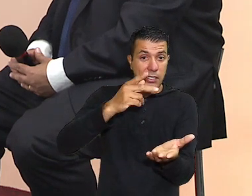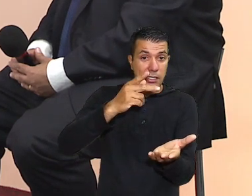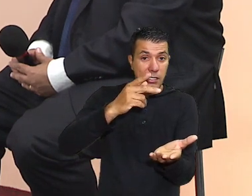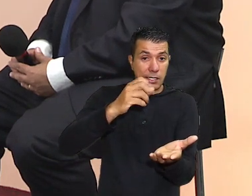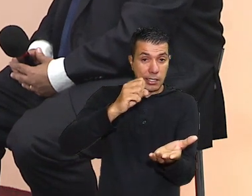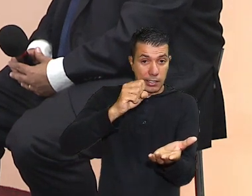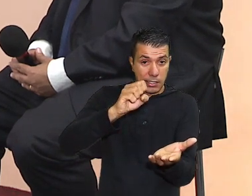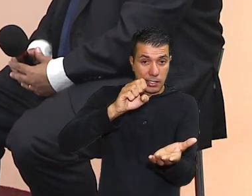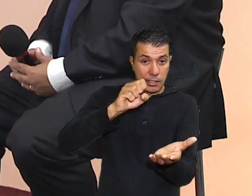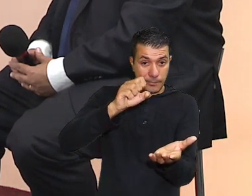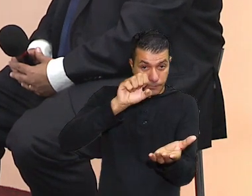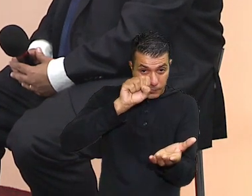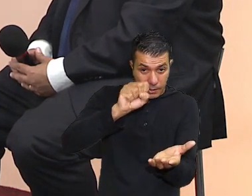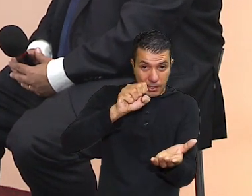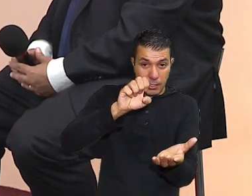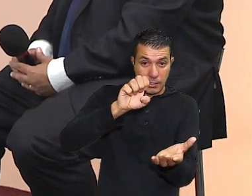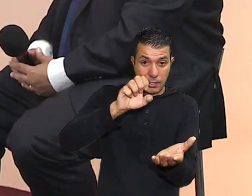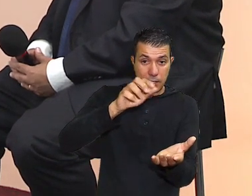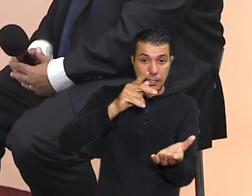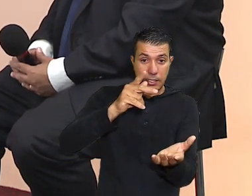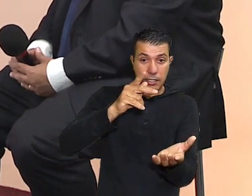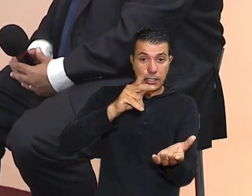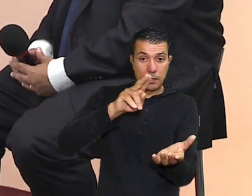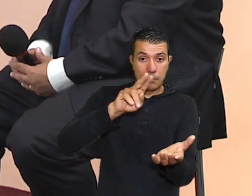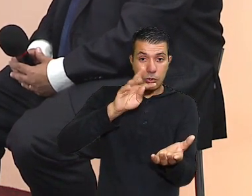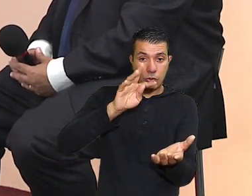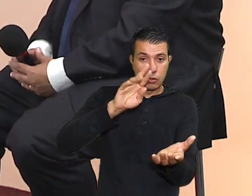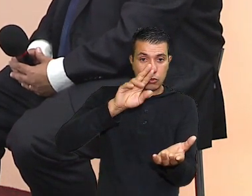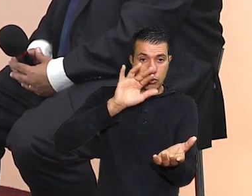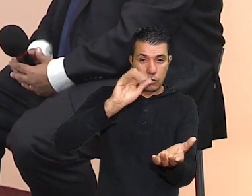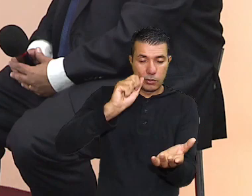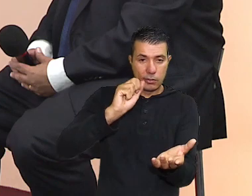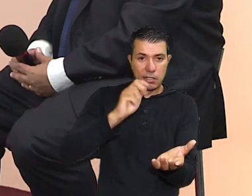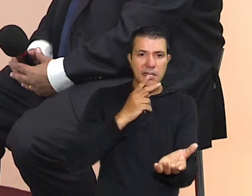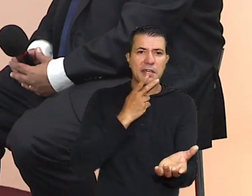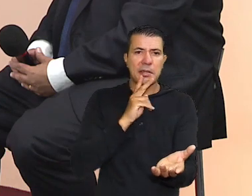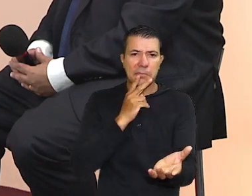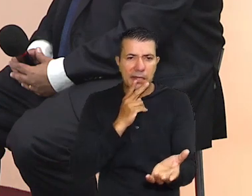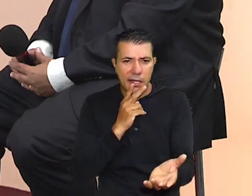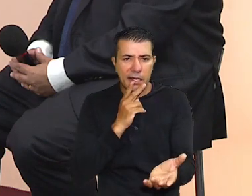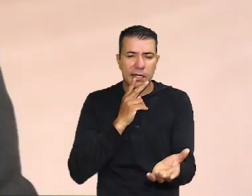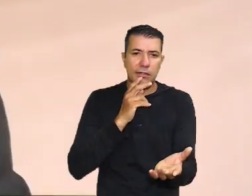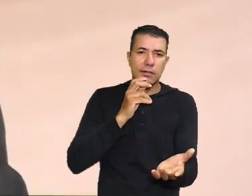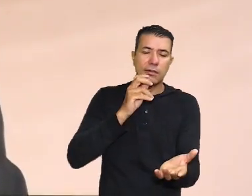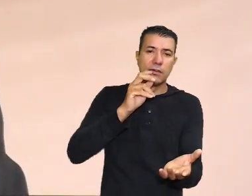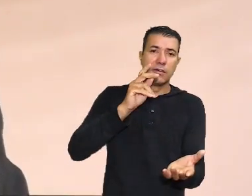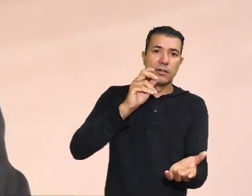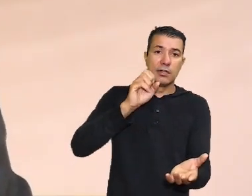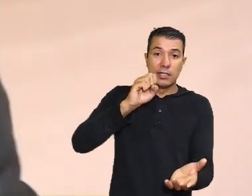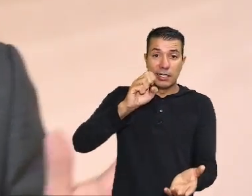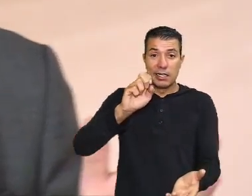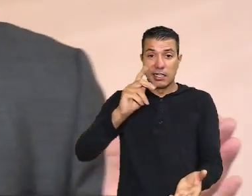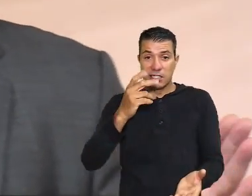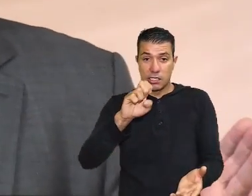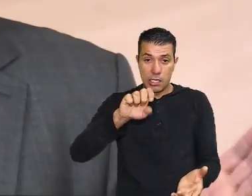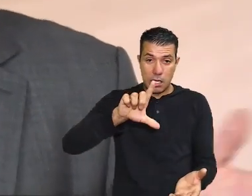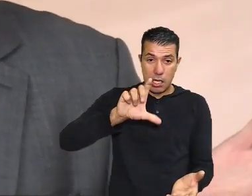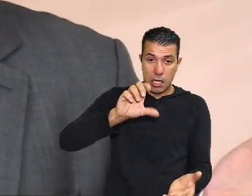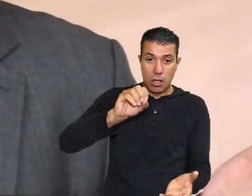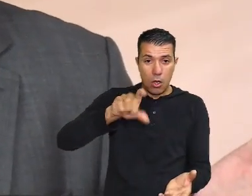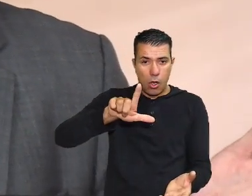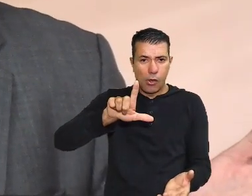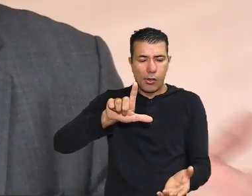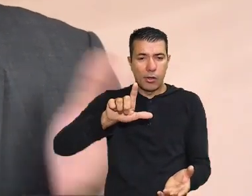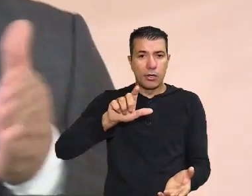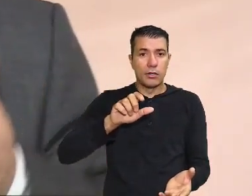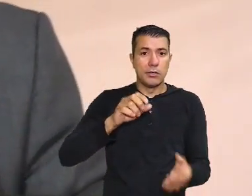originais bíblicos lá, Sheol, lá no hebraico, e Hades no grego, significa habitação dos mortos. Ou seja, Como